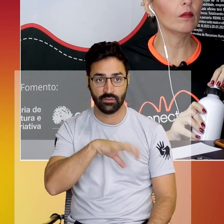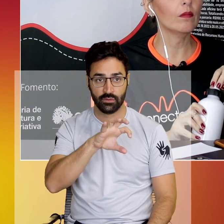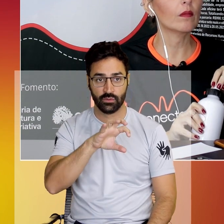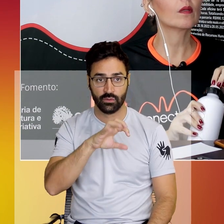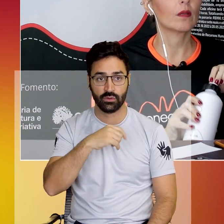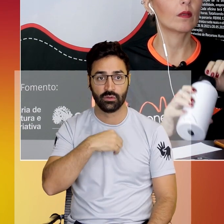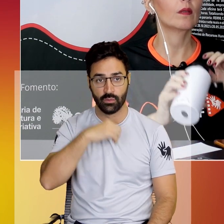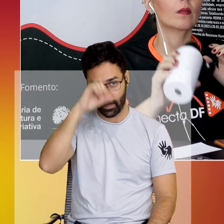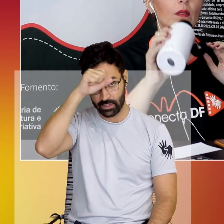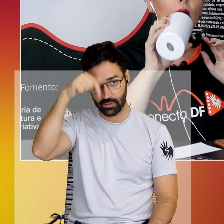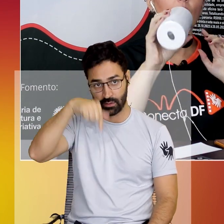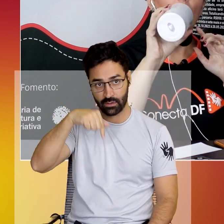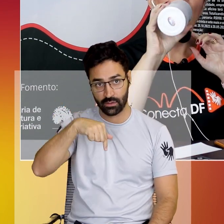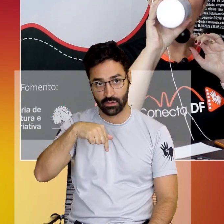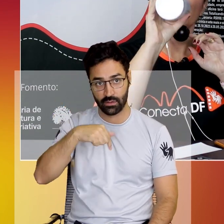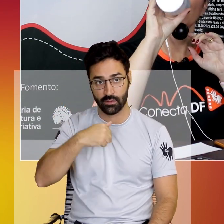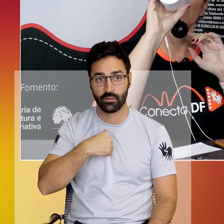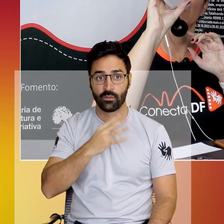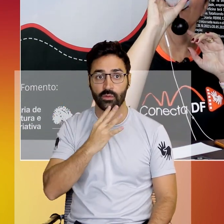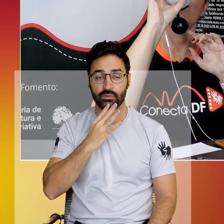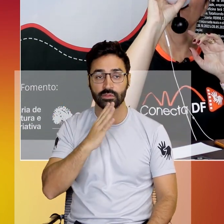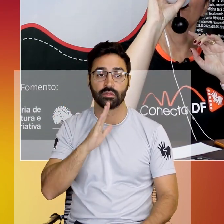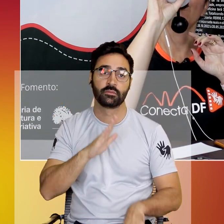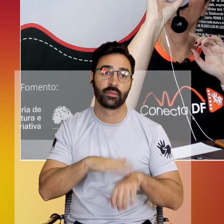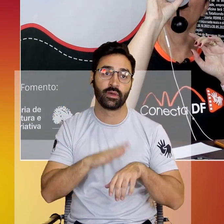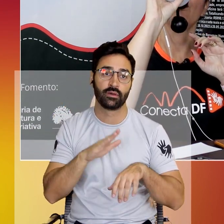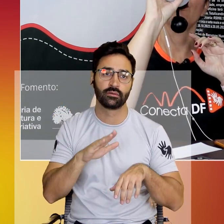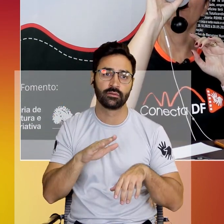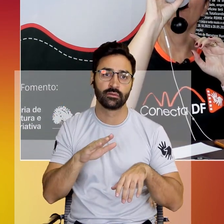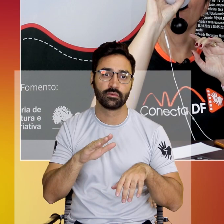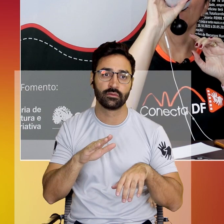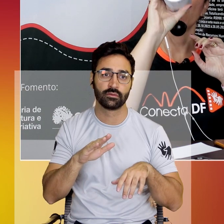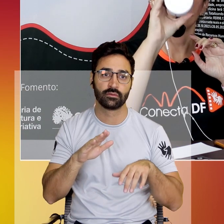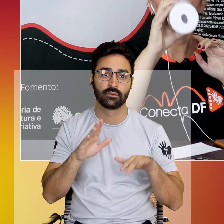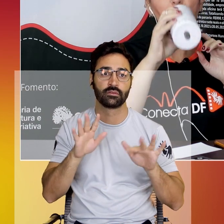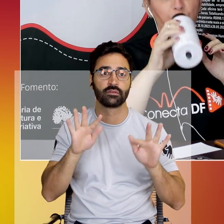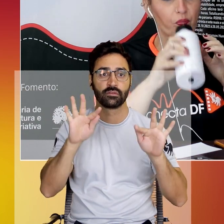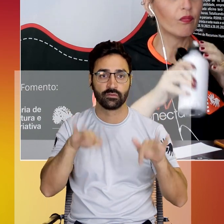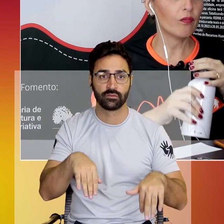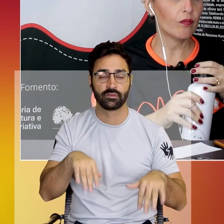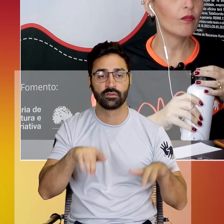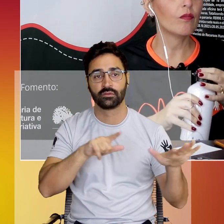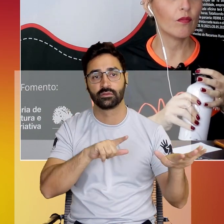né, a conhecer mais, fim de semana, né?